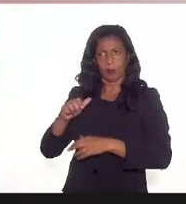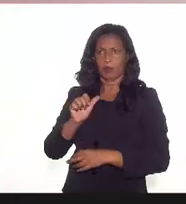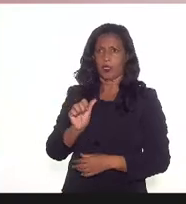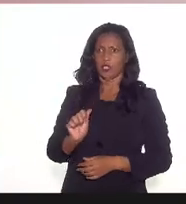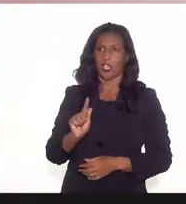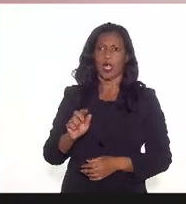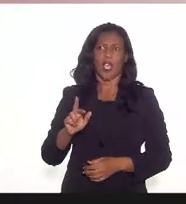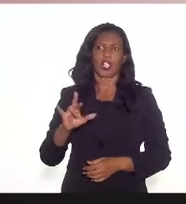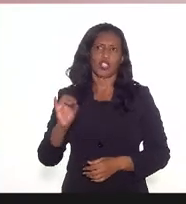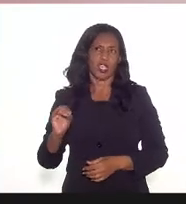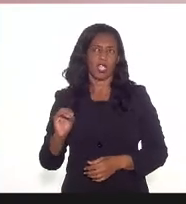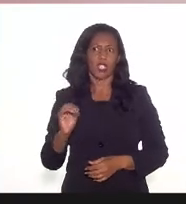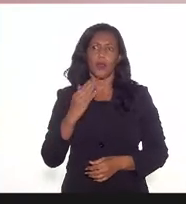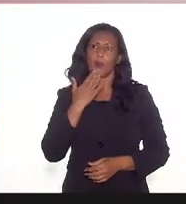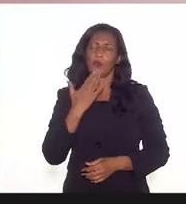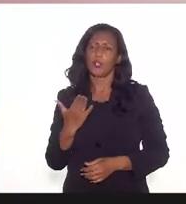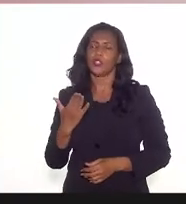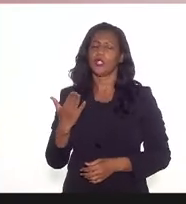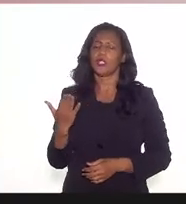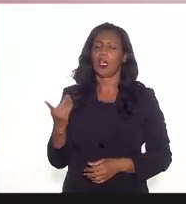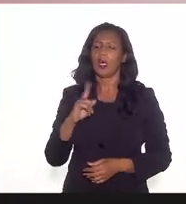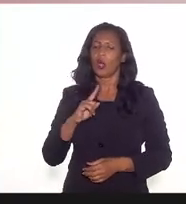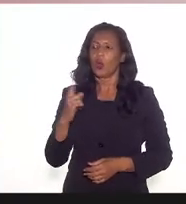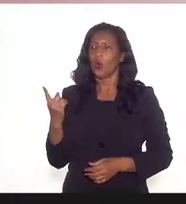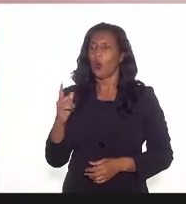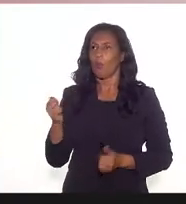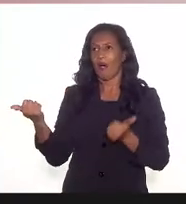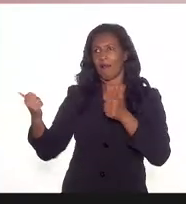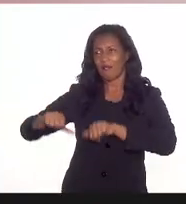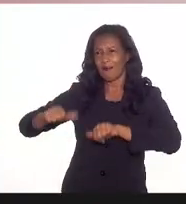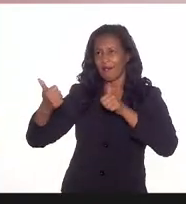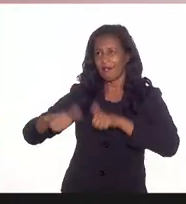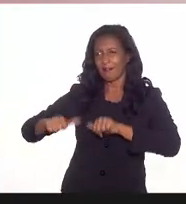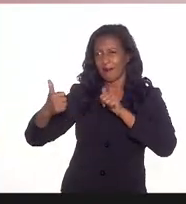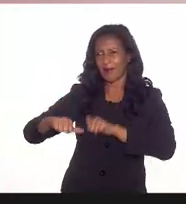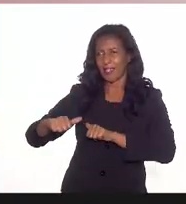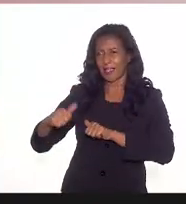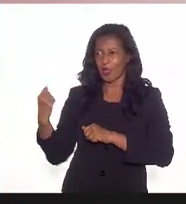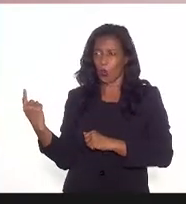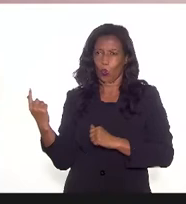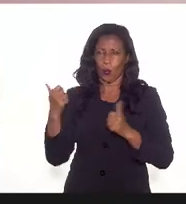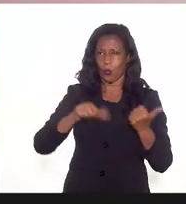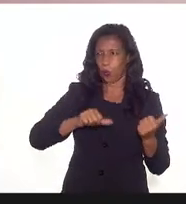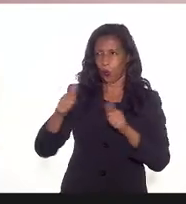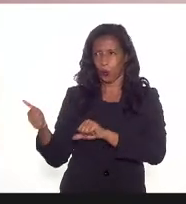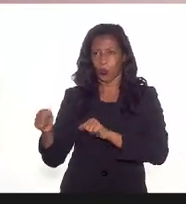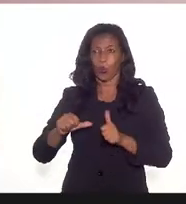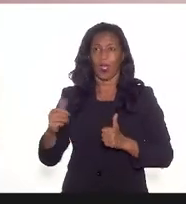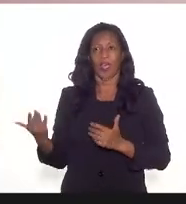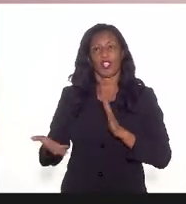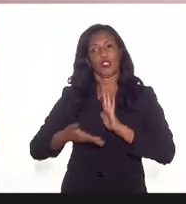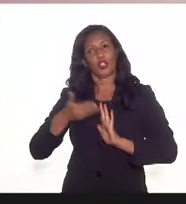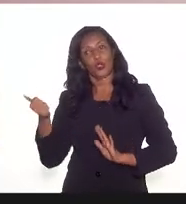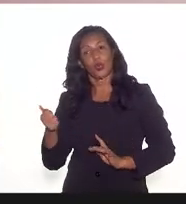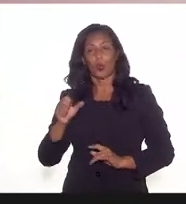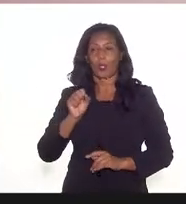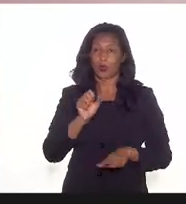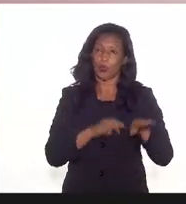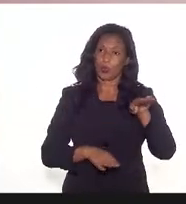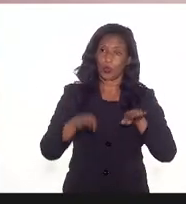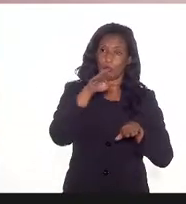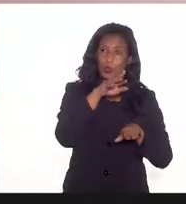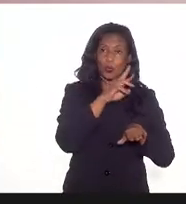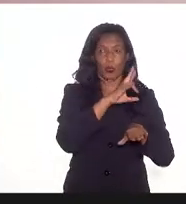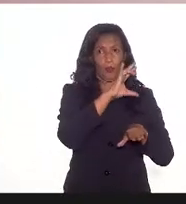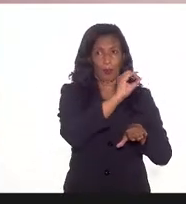um aval solidário, que era um aval entre os comerciantes, um avalizar a operação do outro. A gente tirou isso para o Supera, agora não precisa mais disso, porque